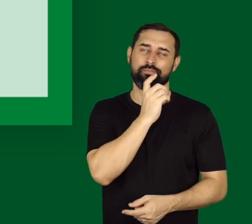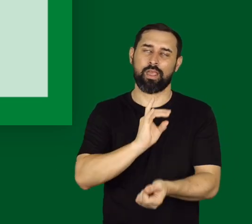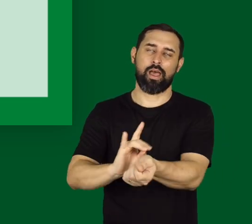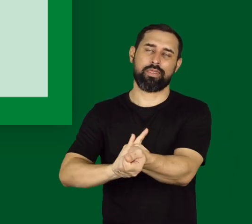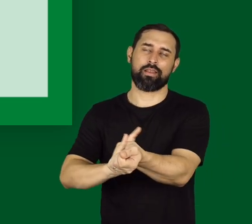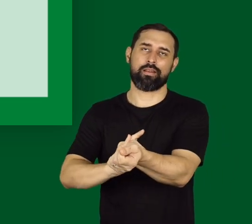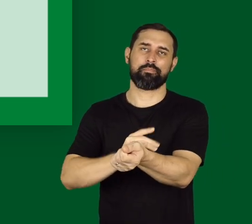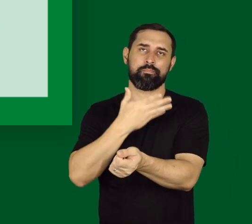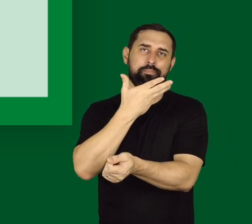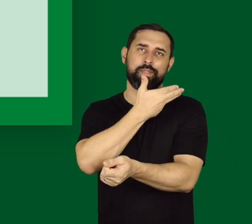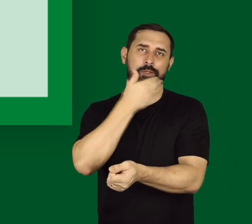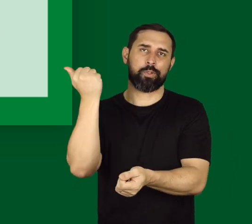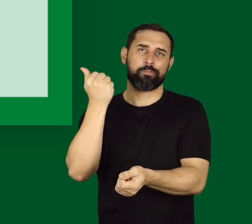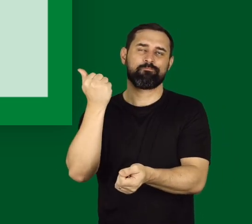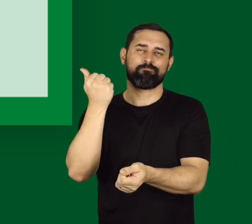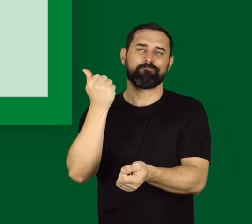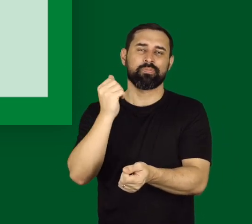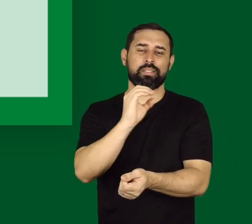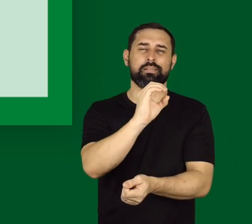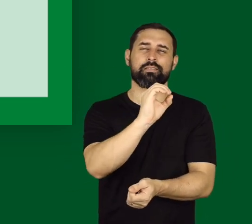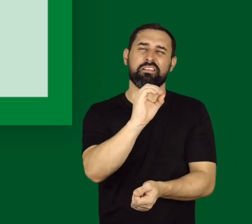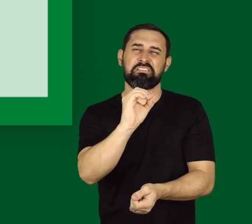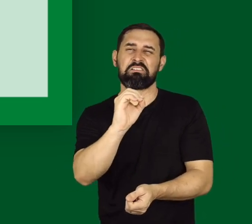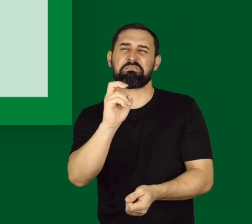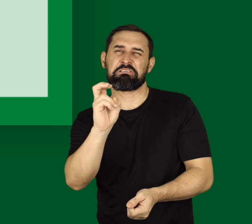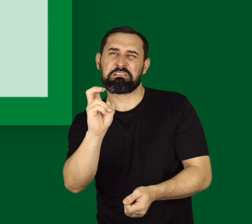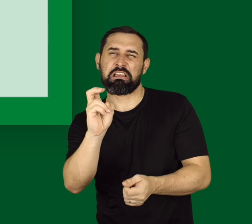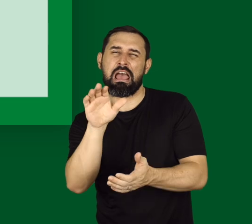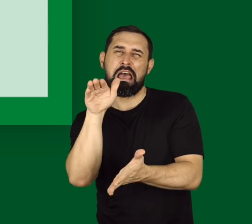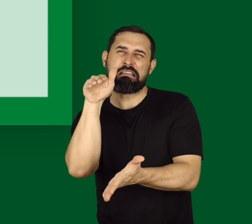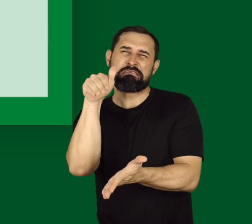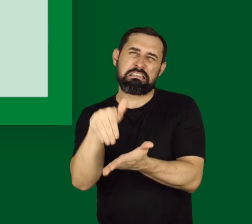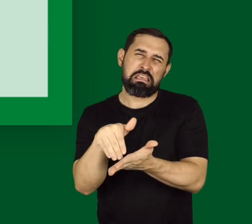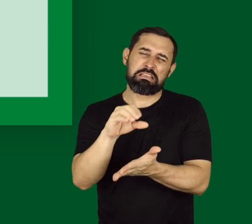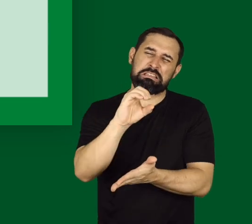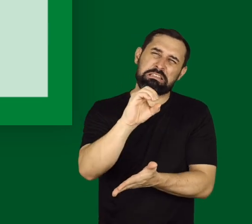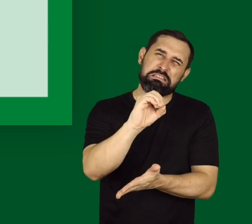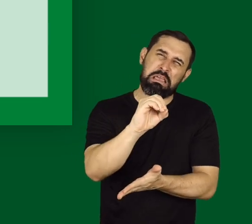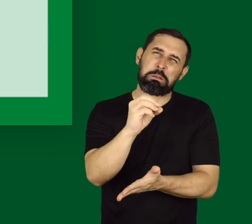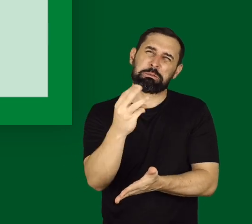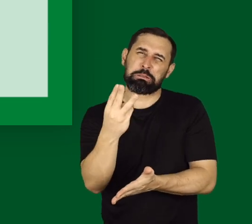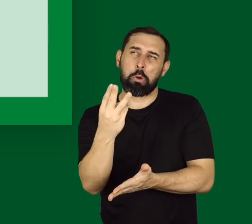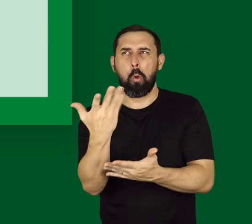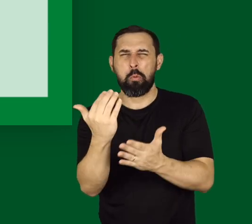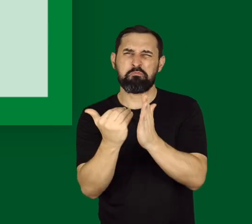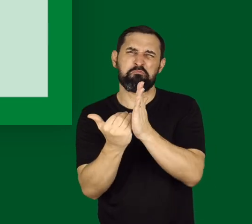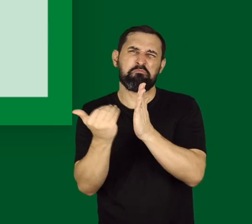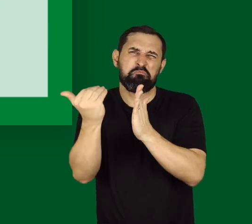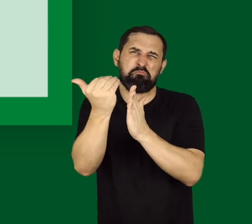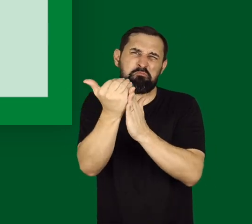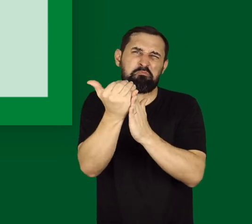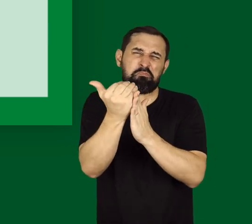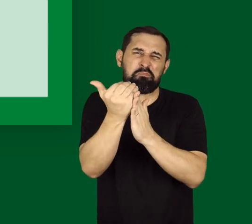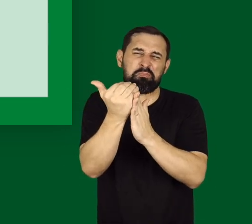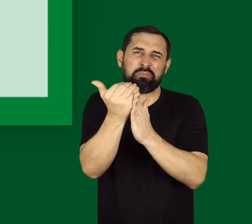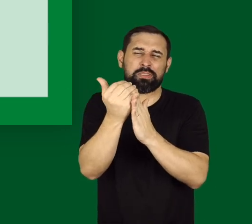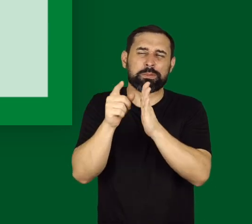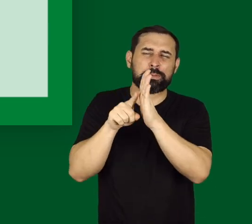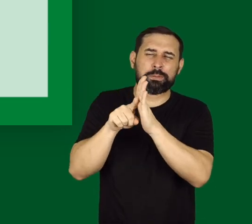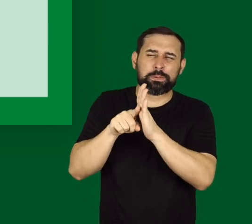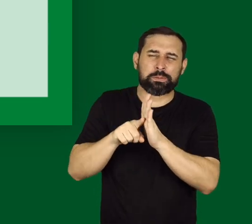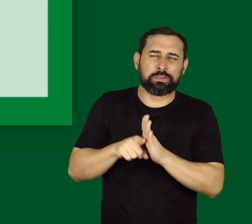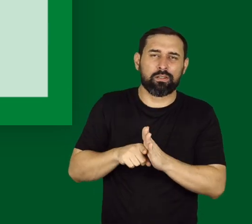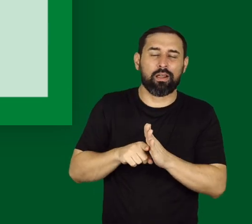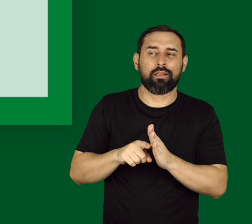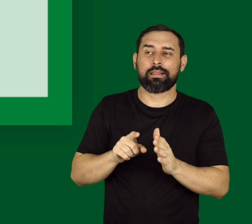você não tem adrenalina, mas a dose do choque frio é a adrenalina. E também